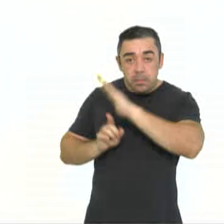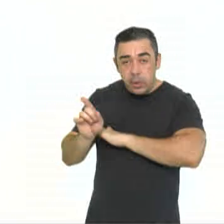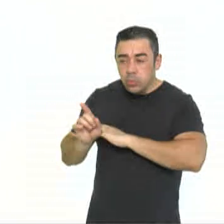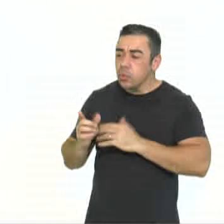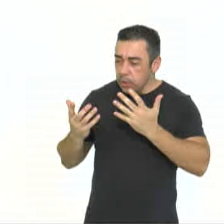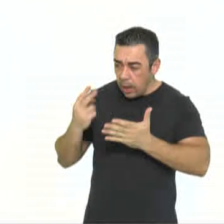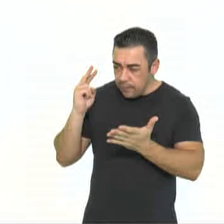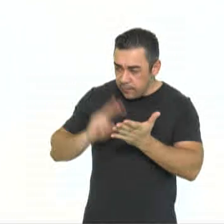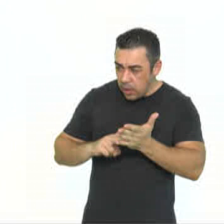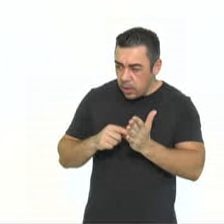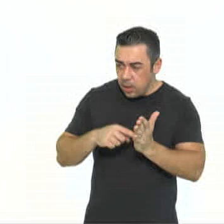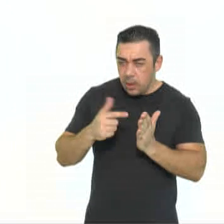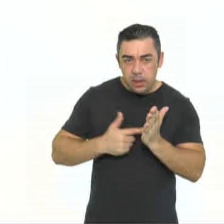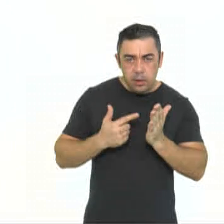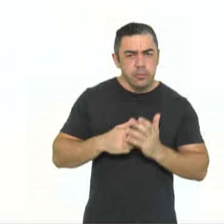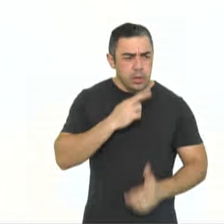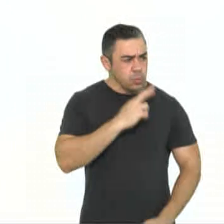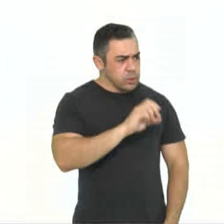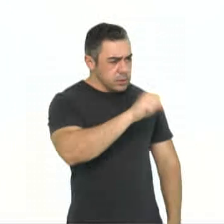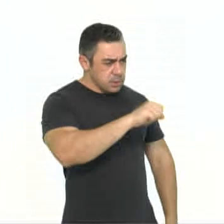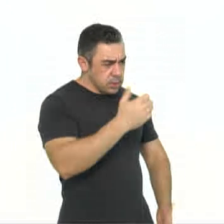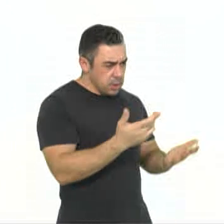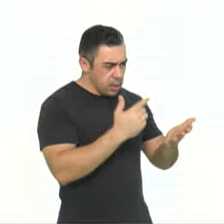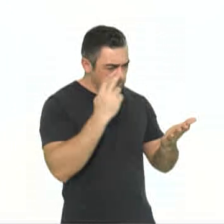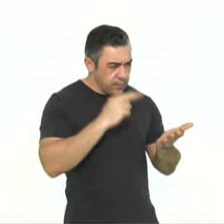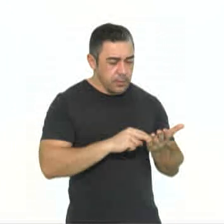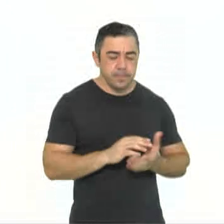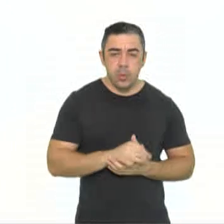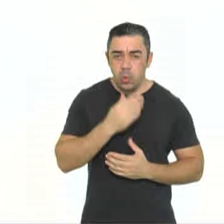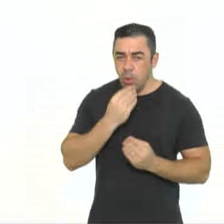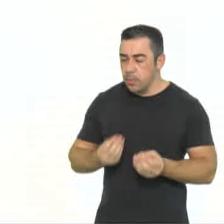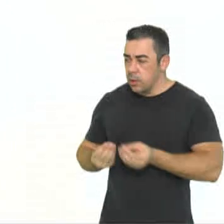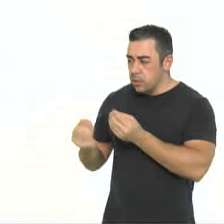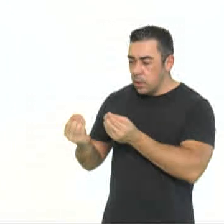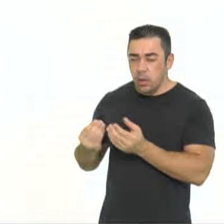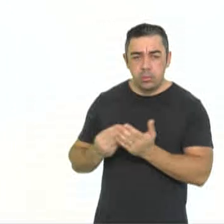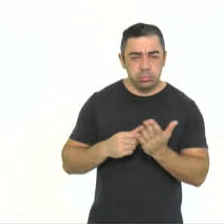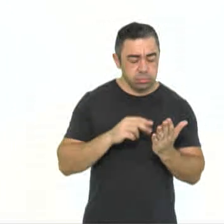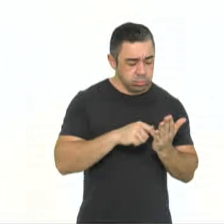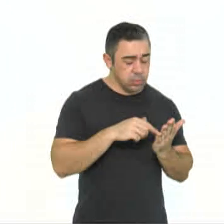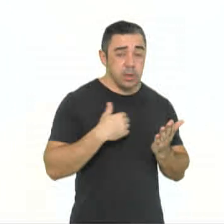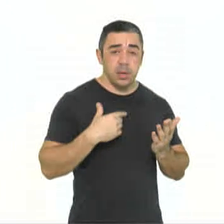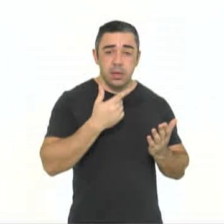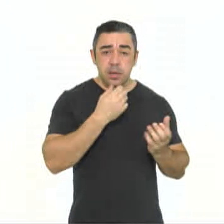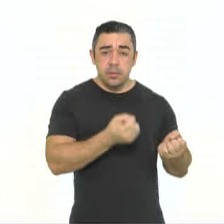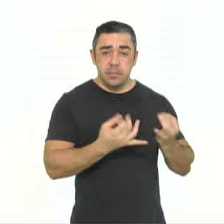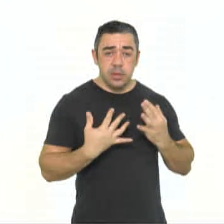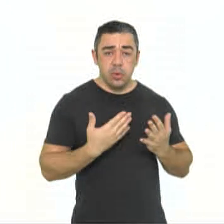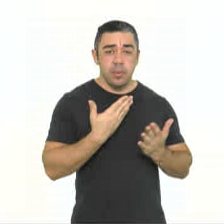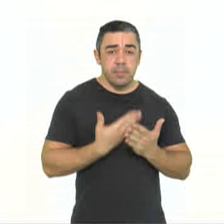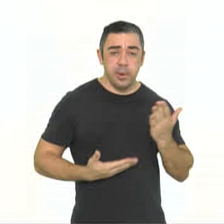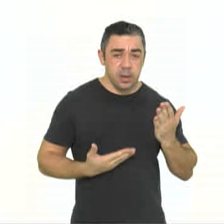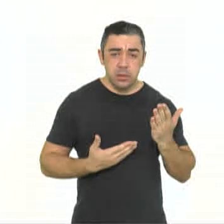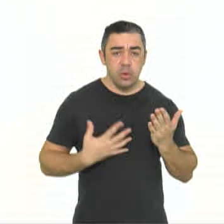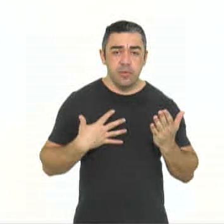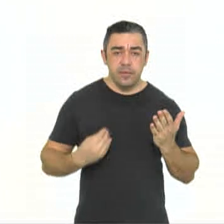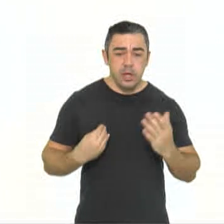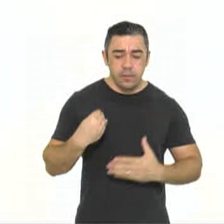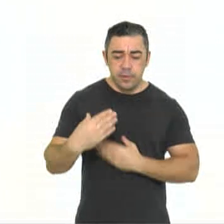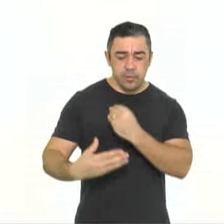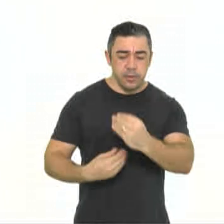ver o tal livro. Respondi-lhe que sim. Chamou o criado, deu-lhe as instruções e explicou-me que perdera todos os